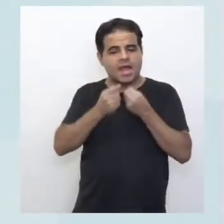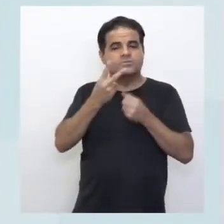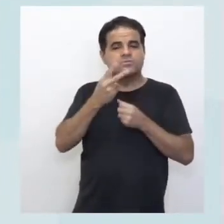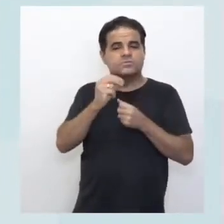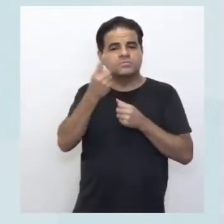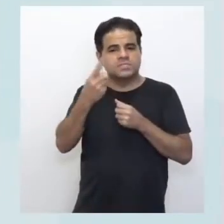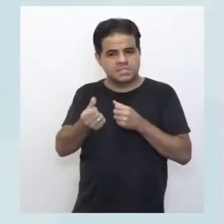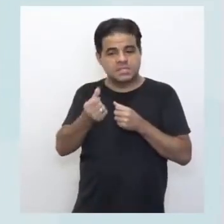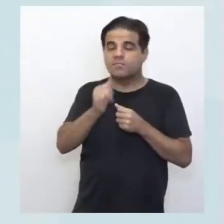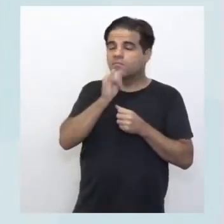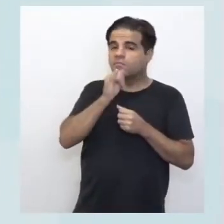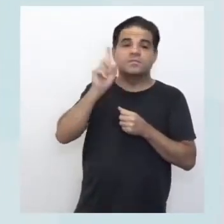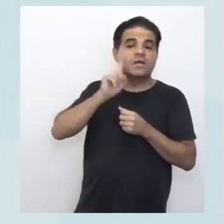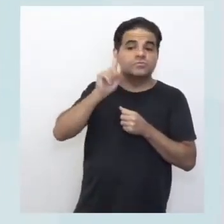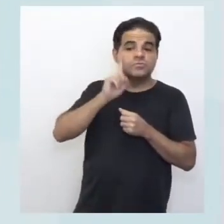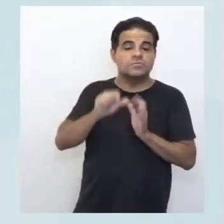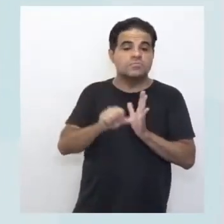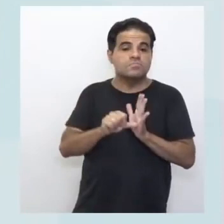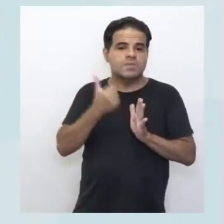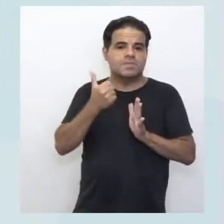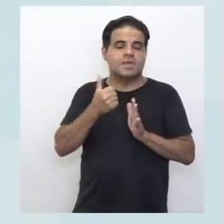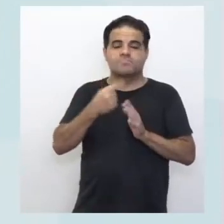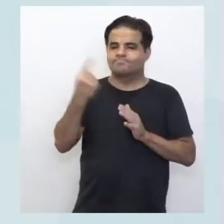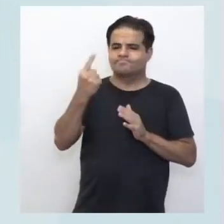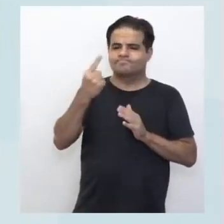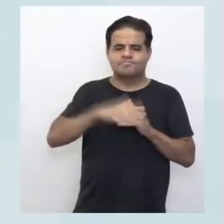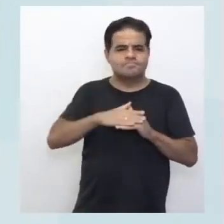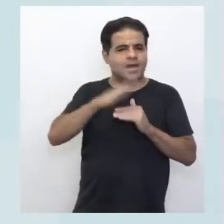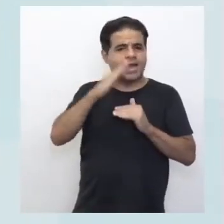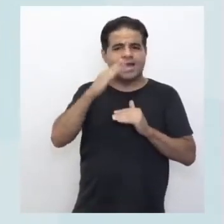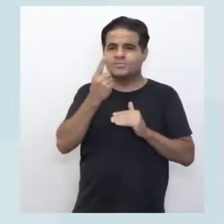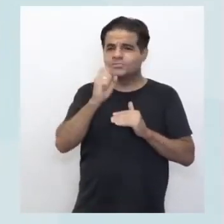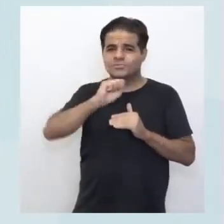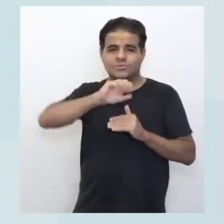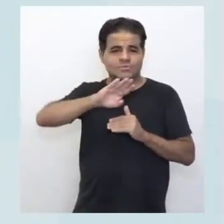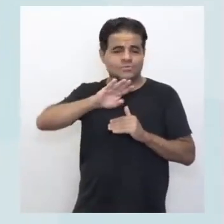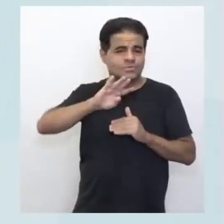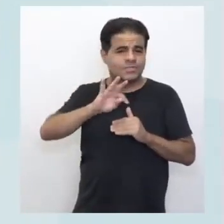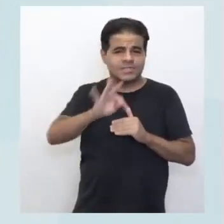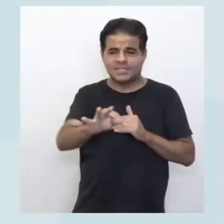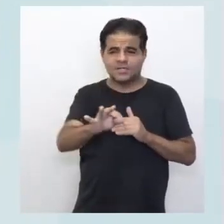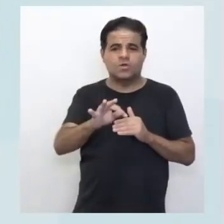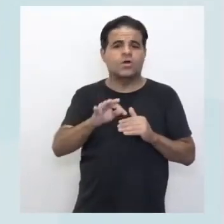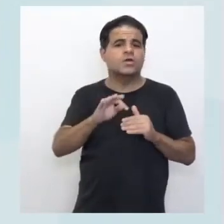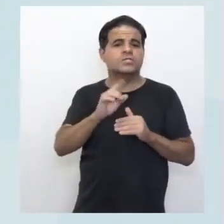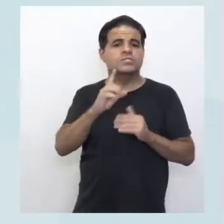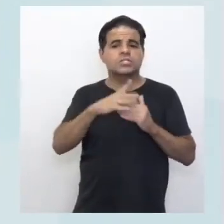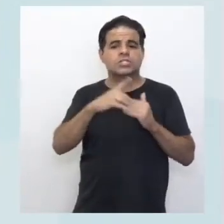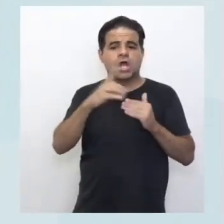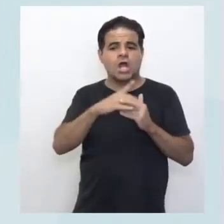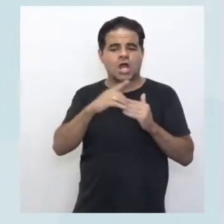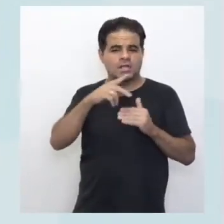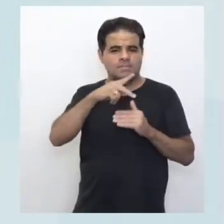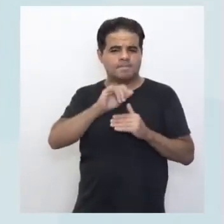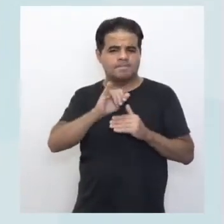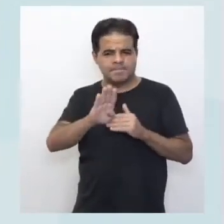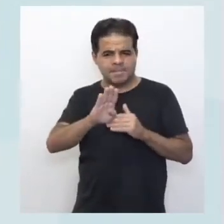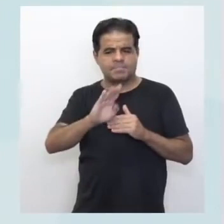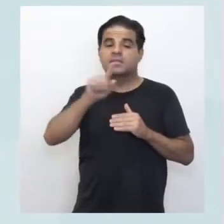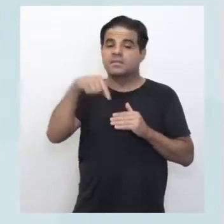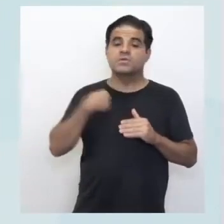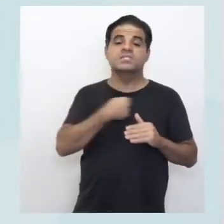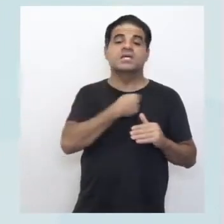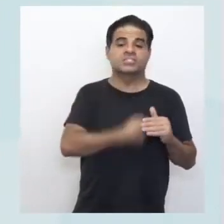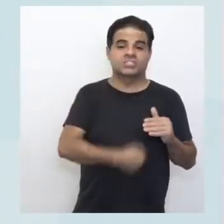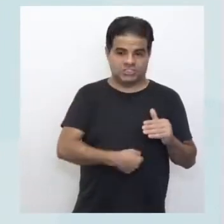então, por exemplo, Estados Unidos está em primeiro aí, com mais de 18 trilhões de dólares no seu PIB. E depois vem a China aí